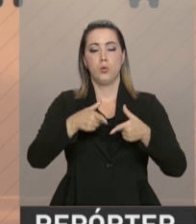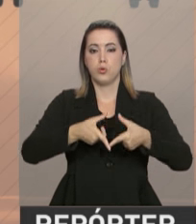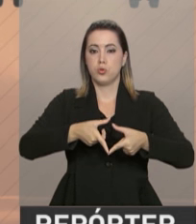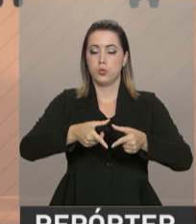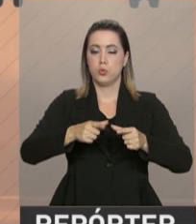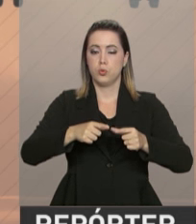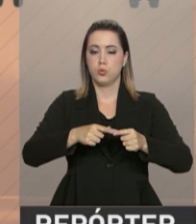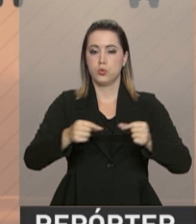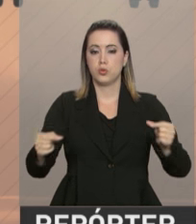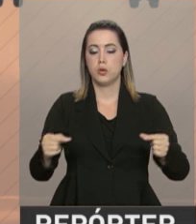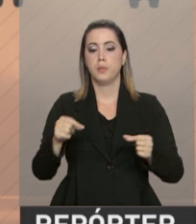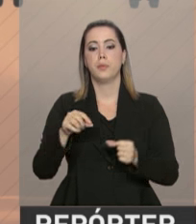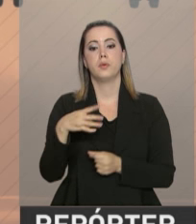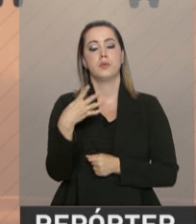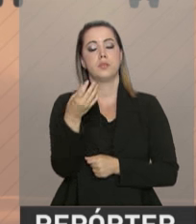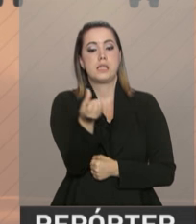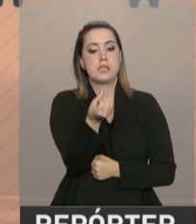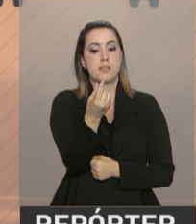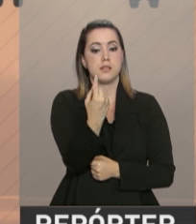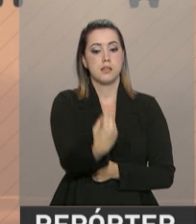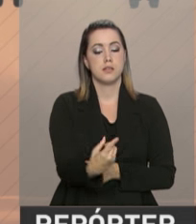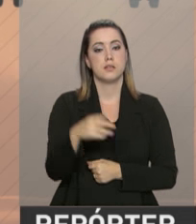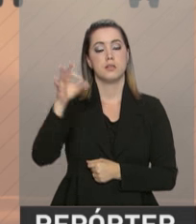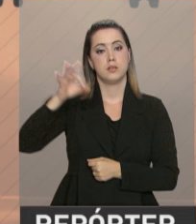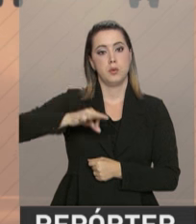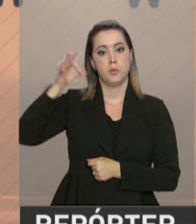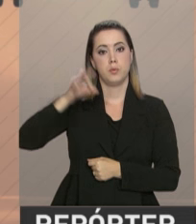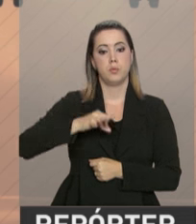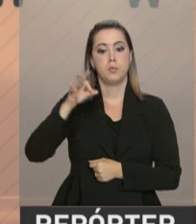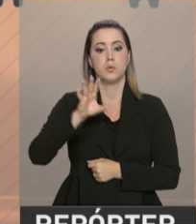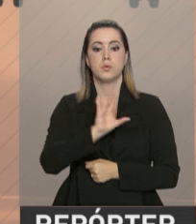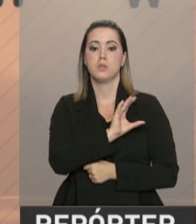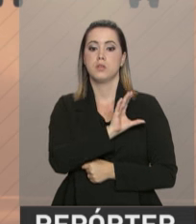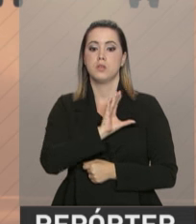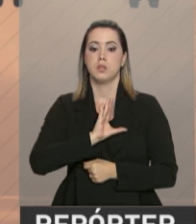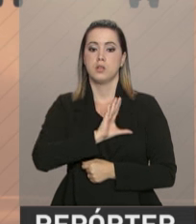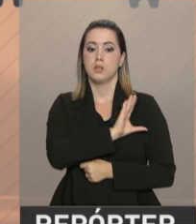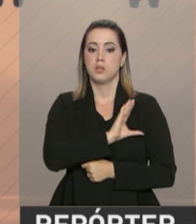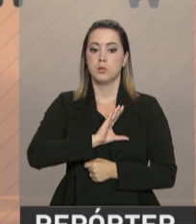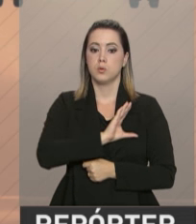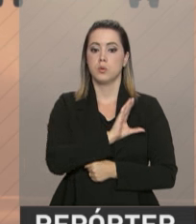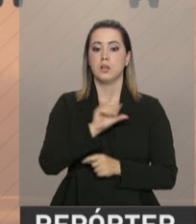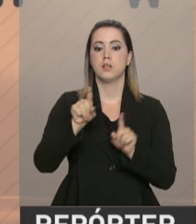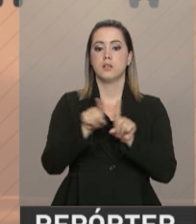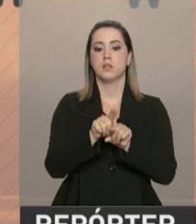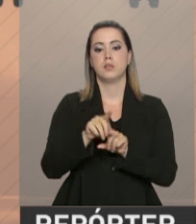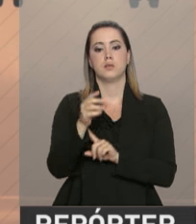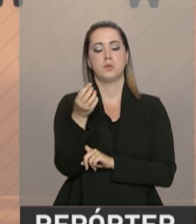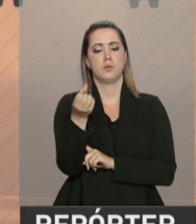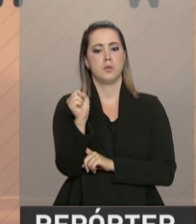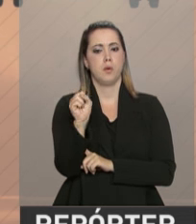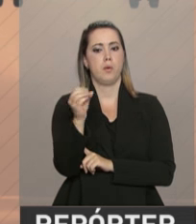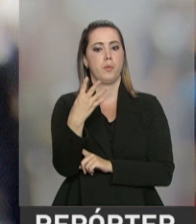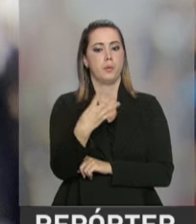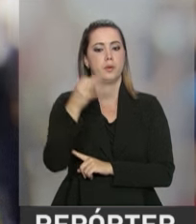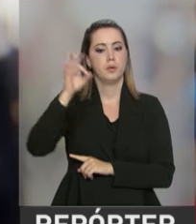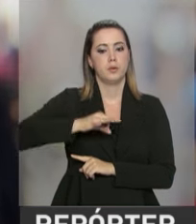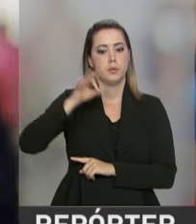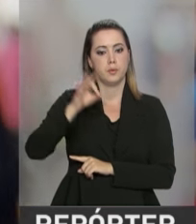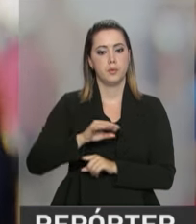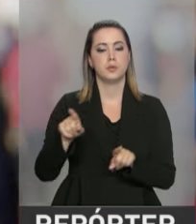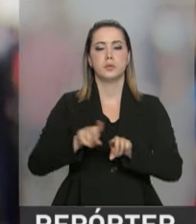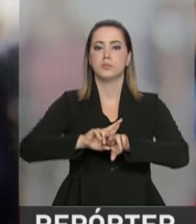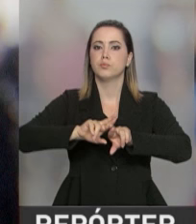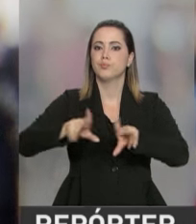61% o de canadenses 84% e o de australianos 107%